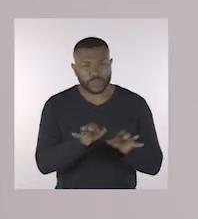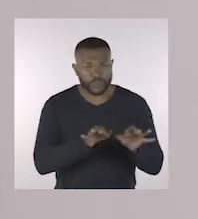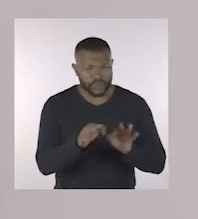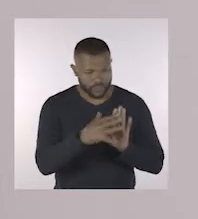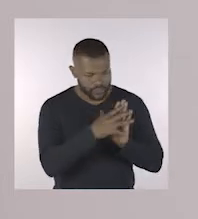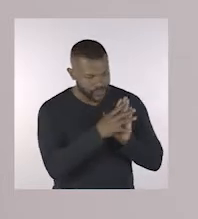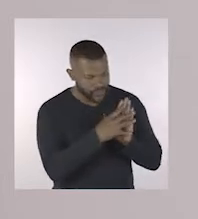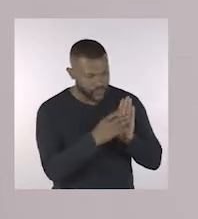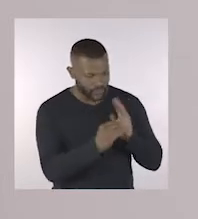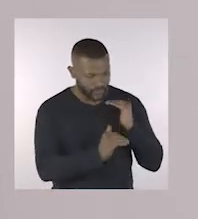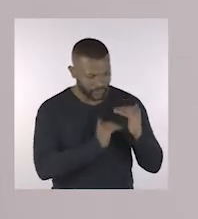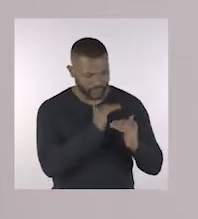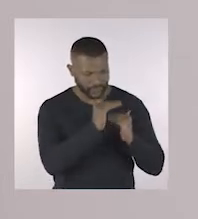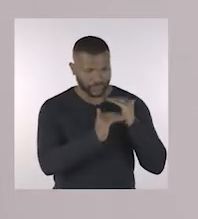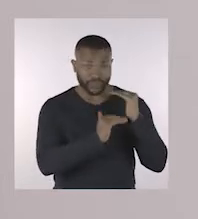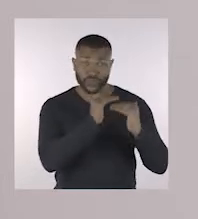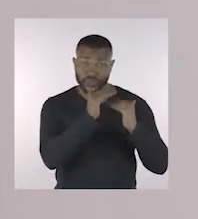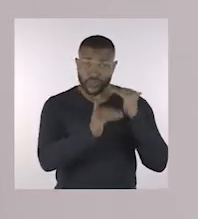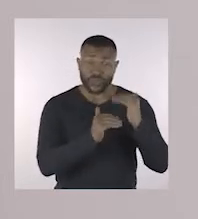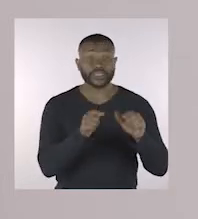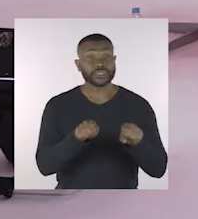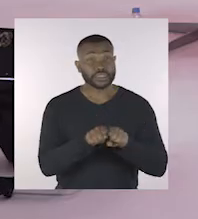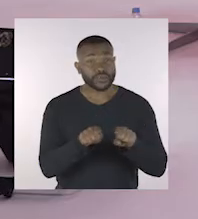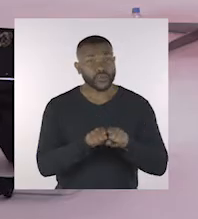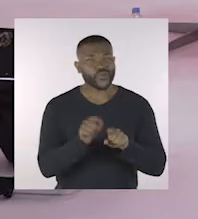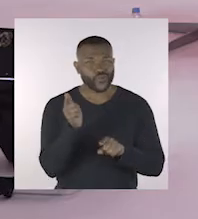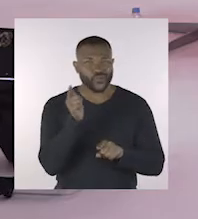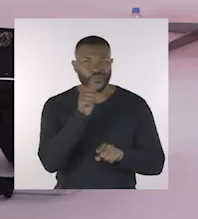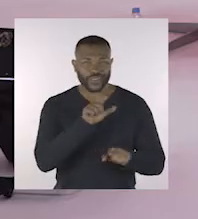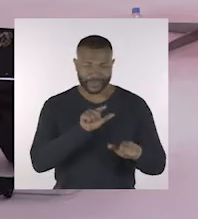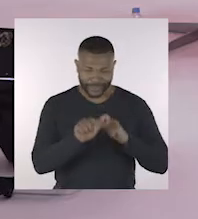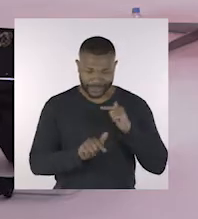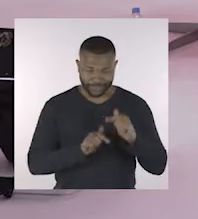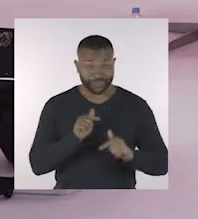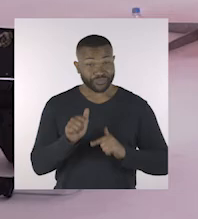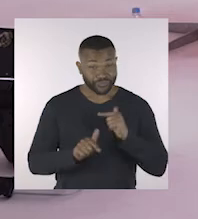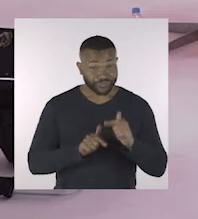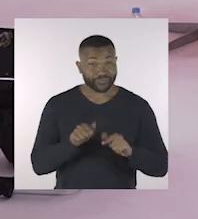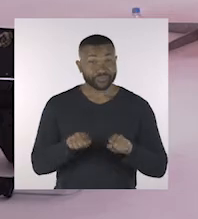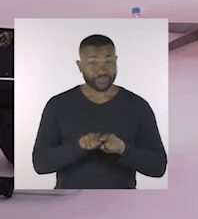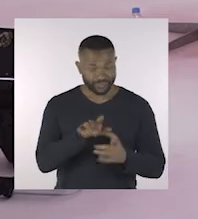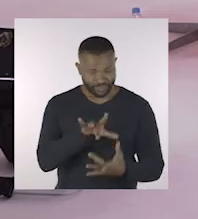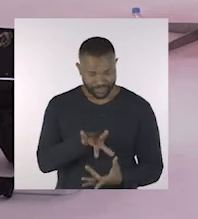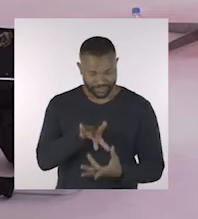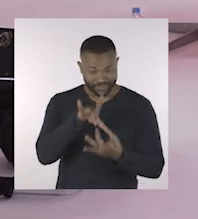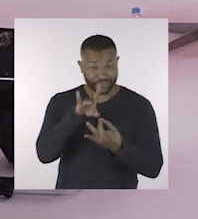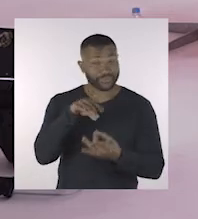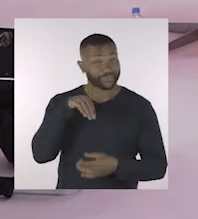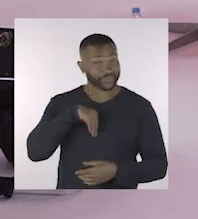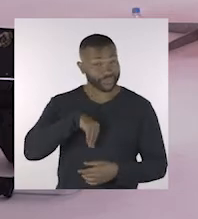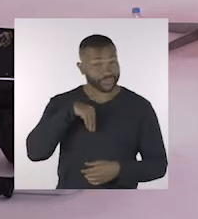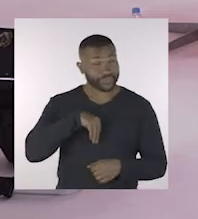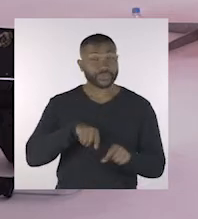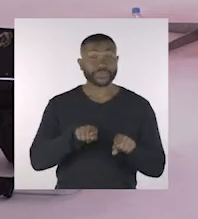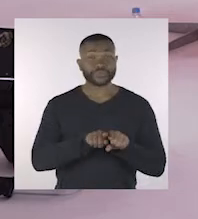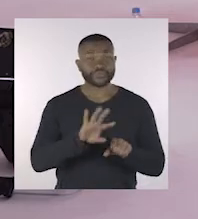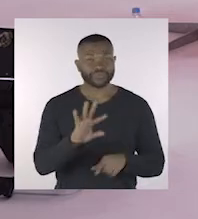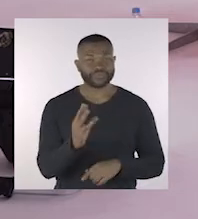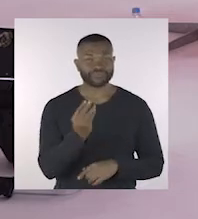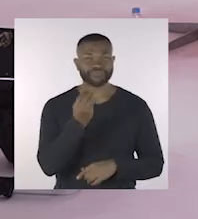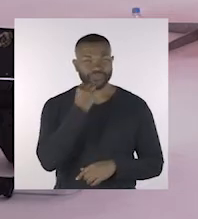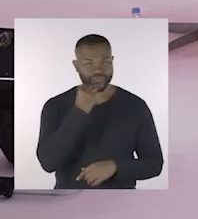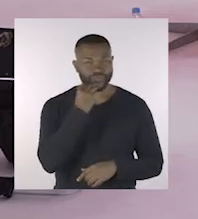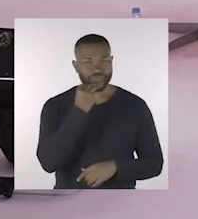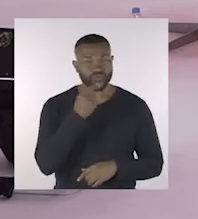Produza aqui o modelo de desenvolvimento de geração de emprego a democratização da